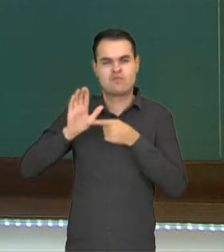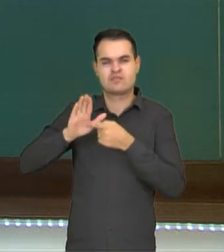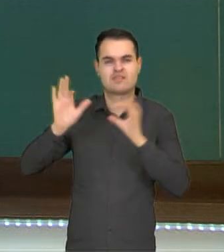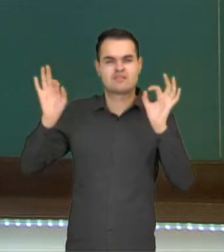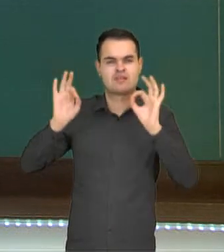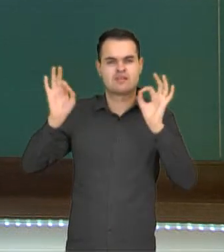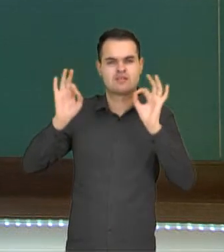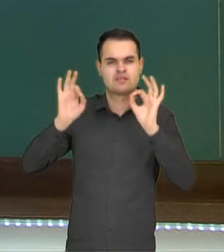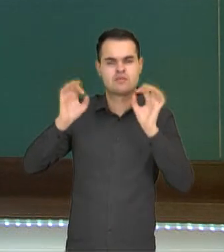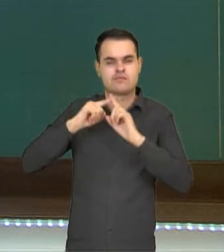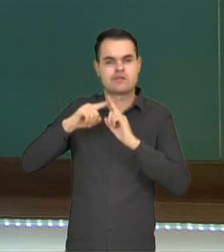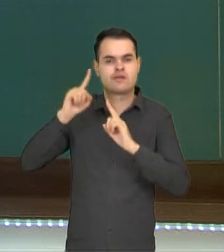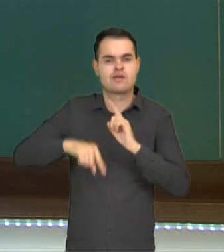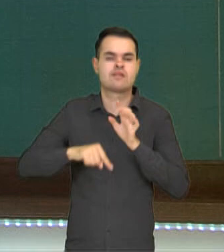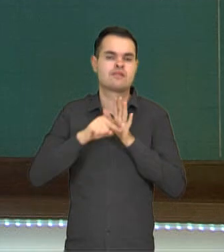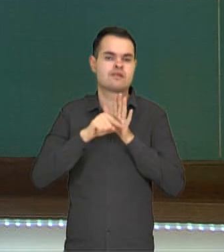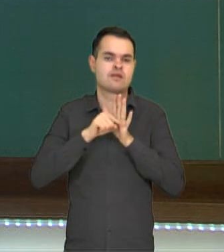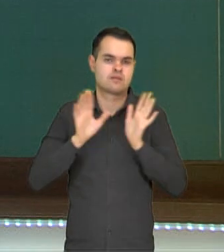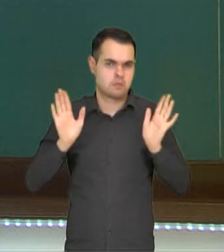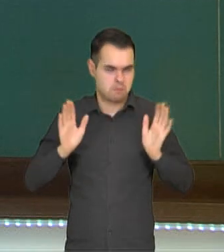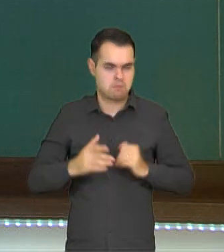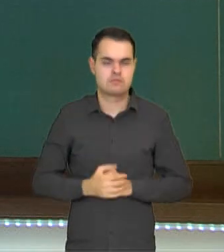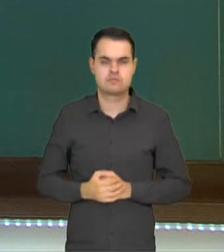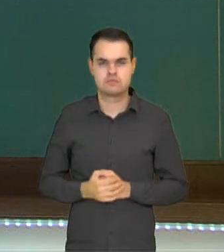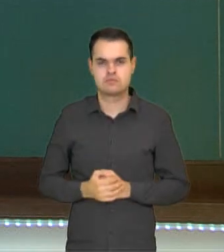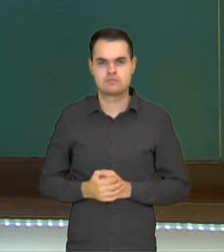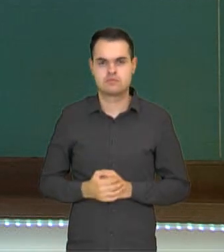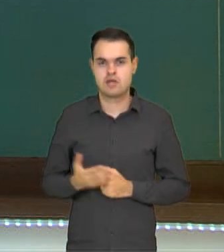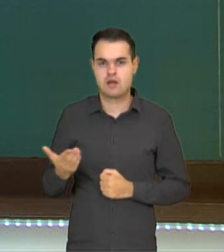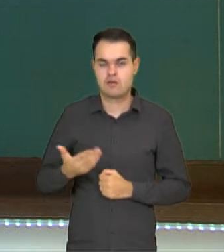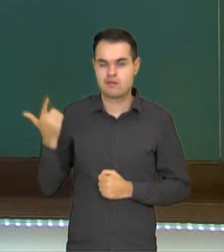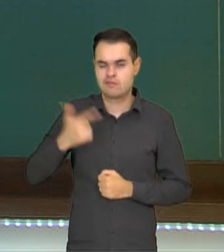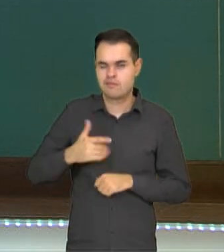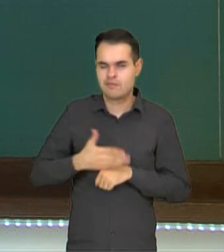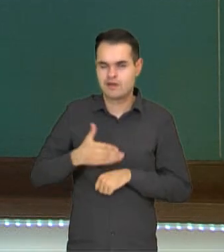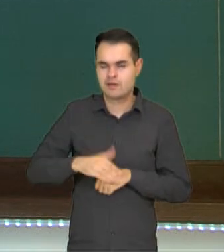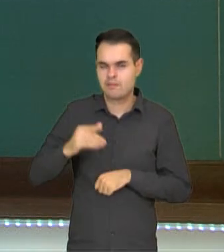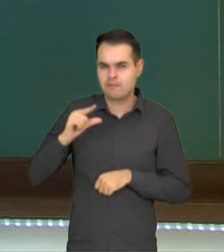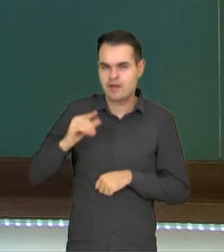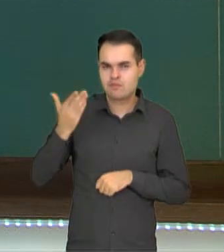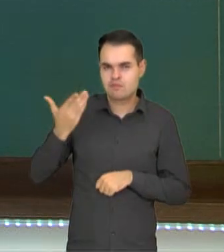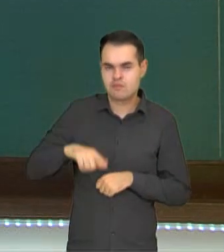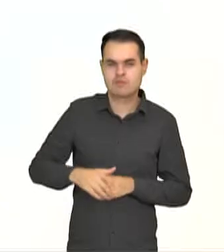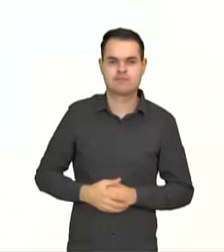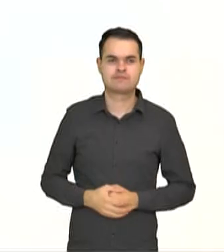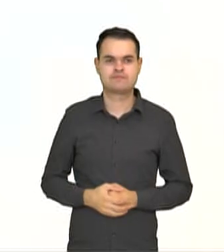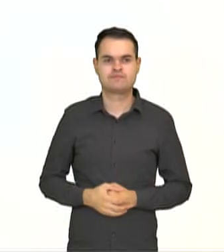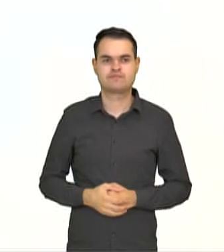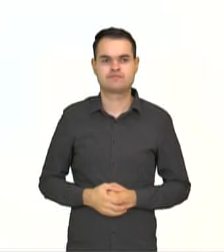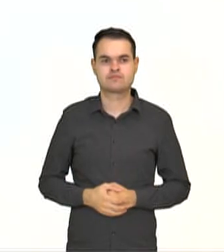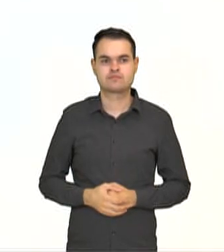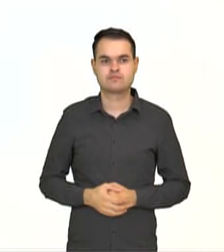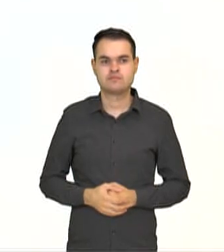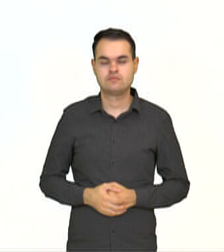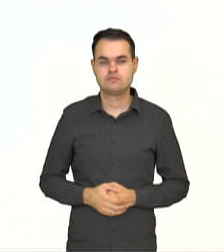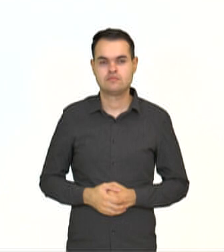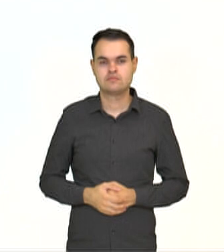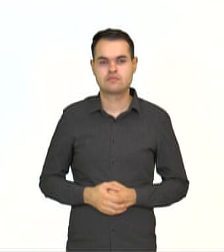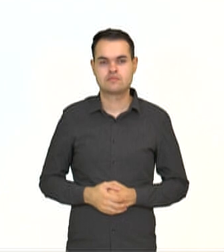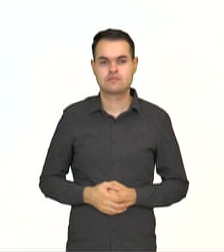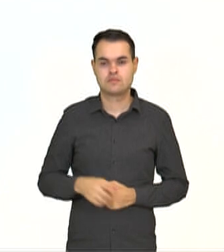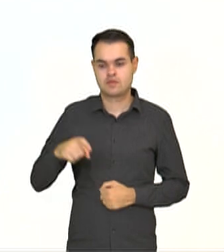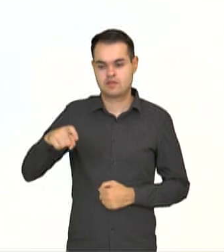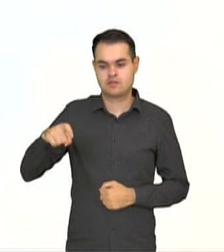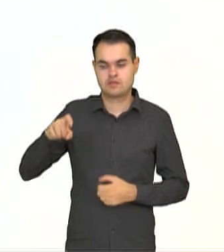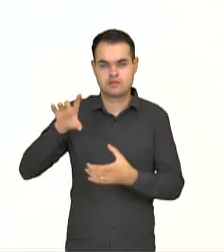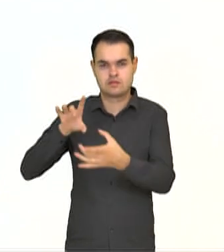na elaboração aqui do nosso problema, tá bom? Bora praticar mais um pouquinho? Continuando aqui? Então, considere